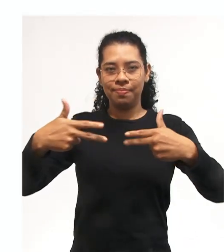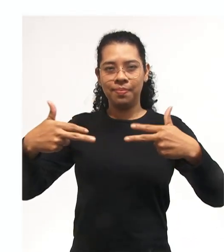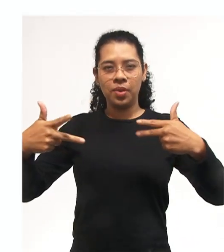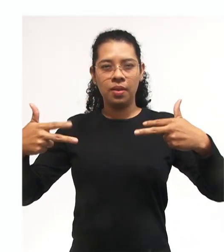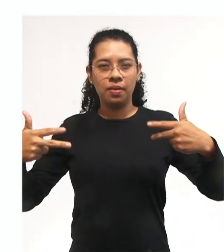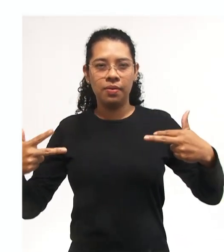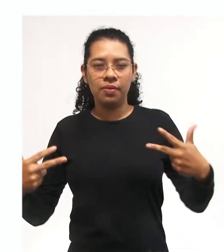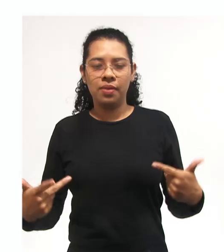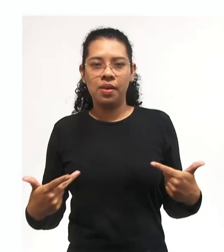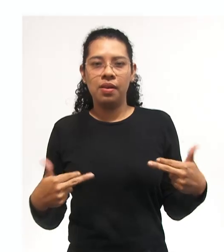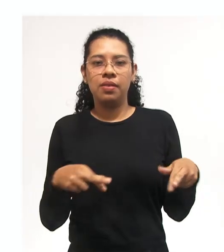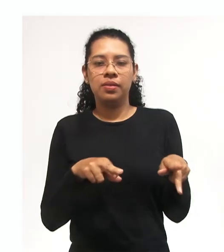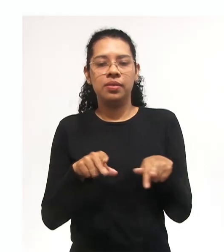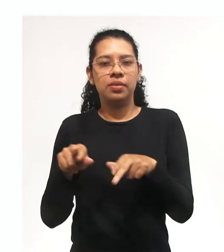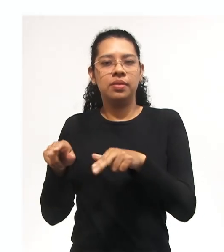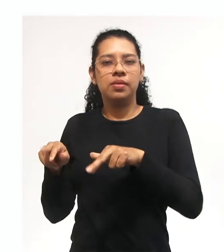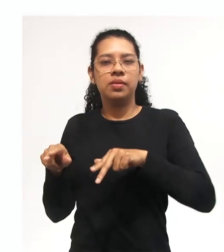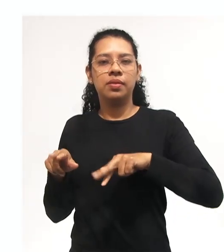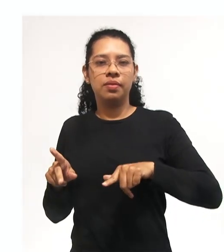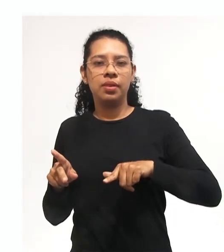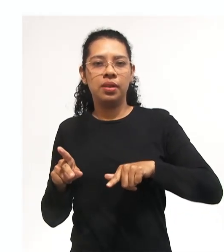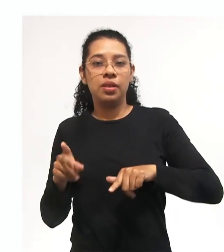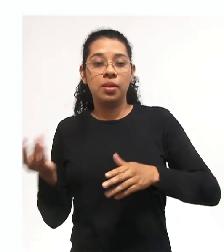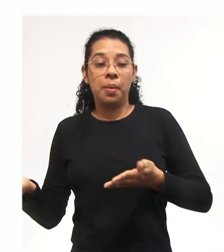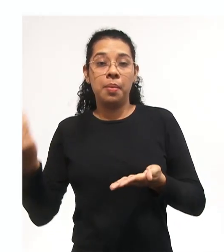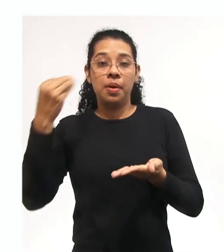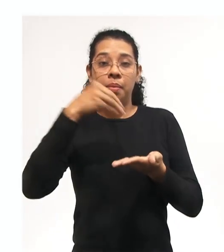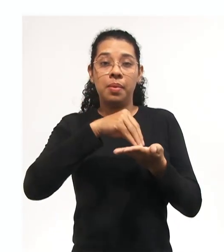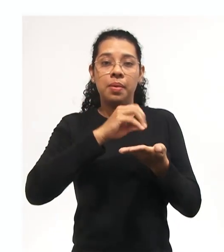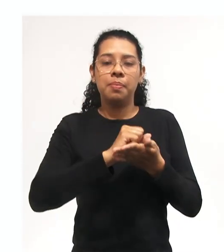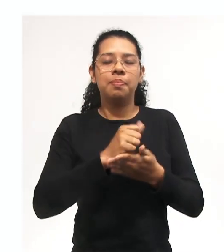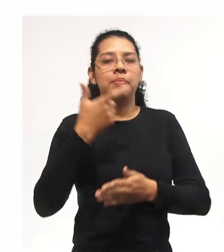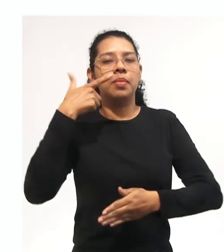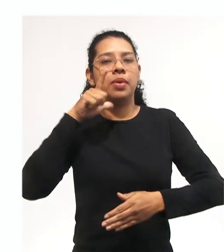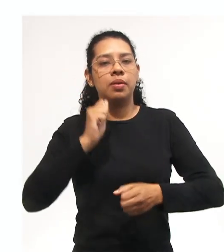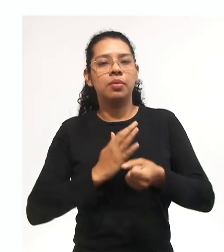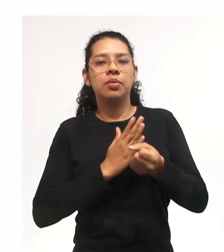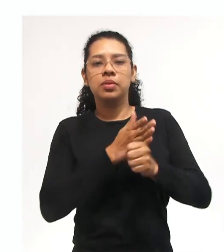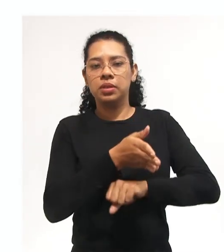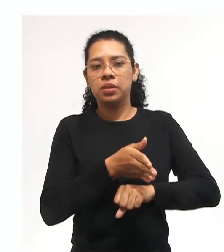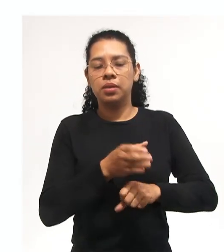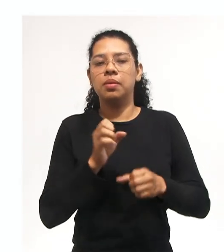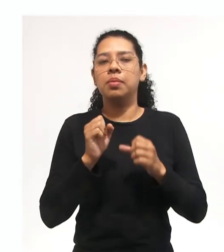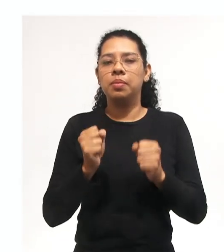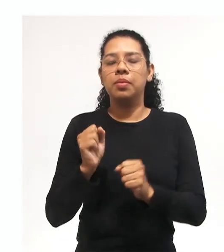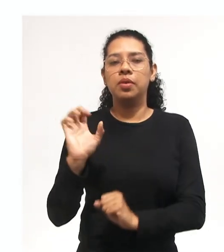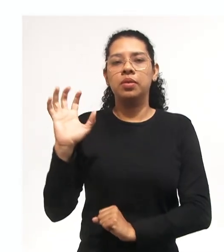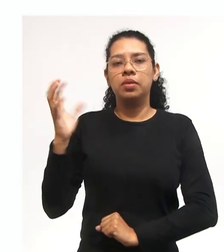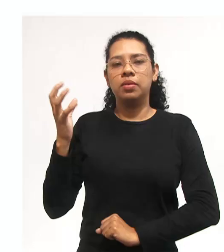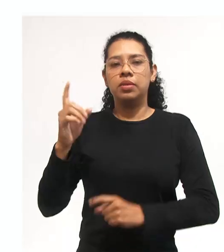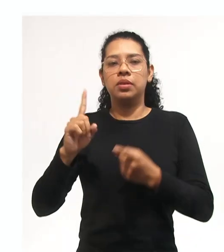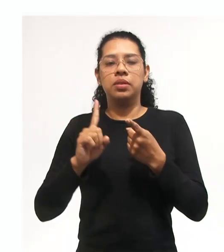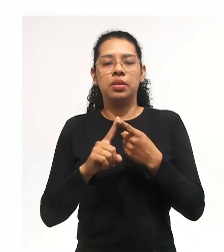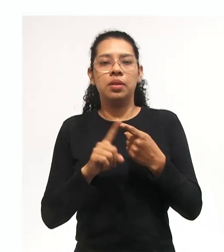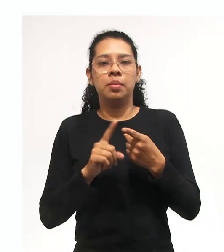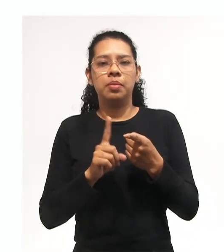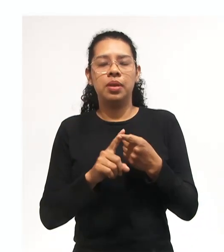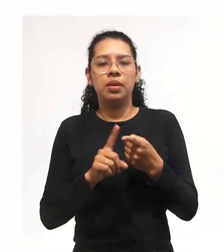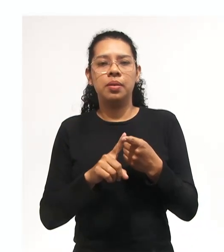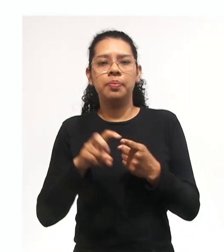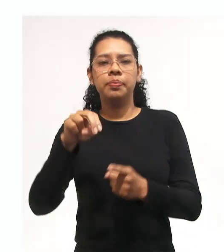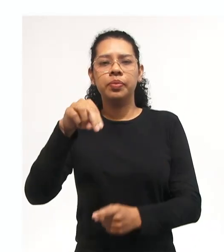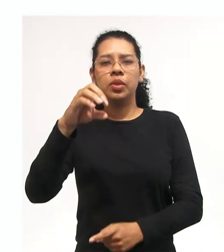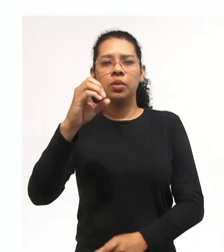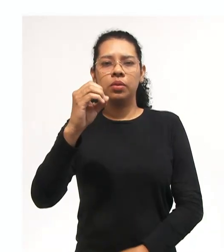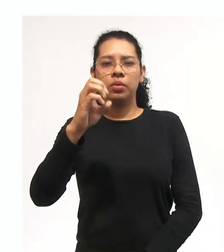de pessoas no serviço público. E ele pode ocorrer por meio de concurso público, por meio de nomeação de cargos